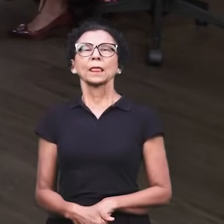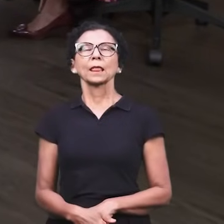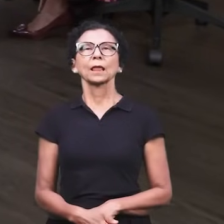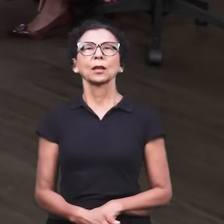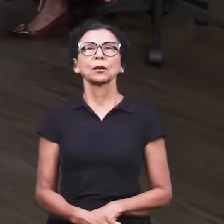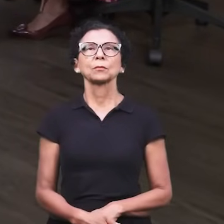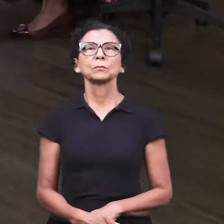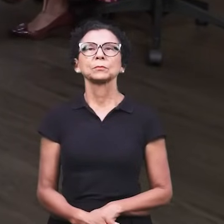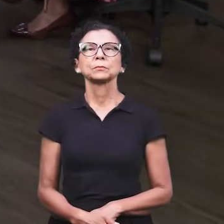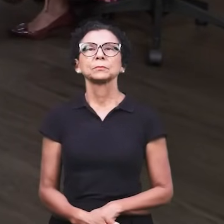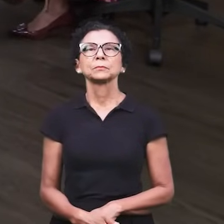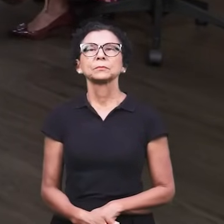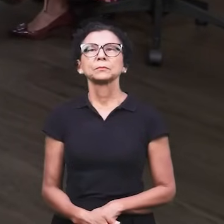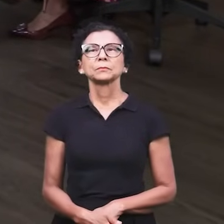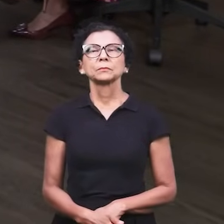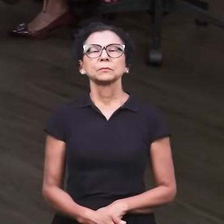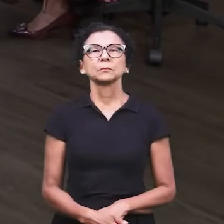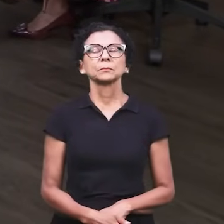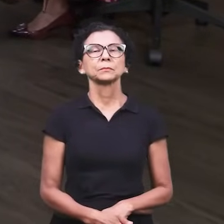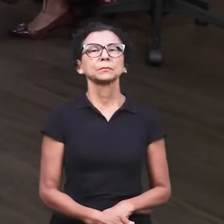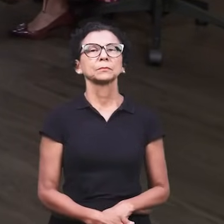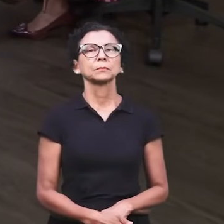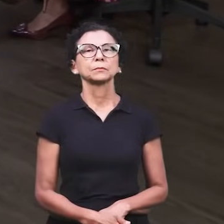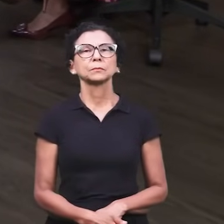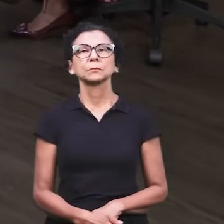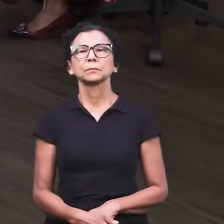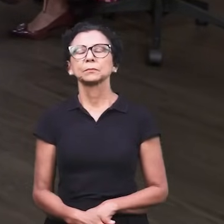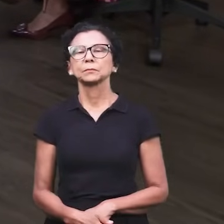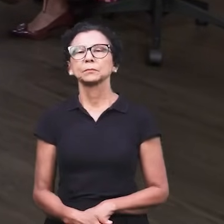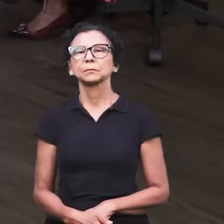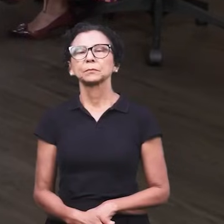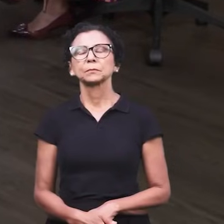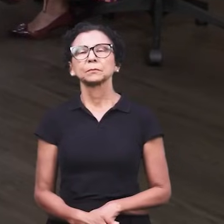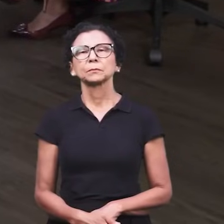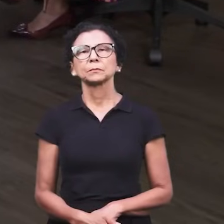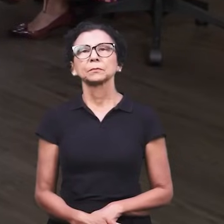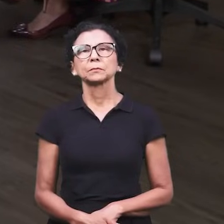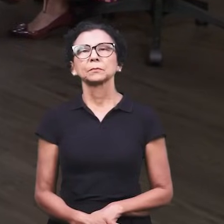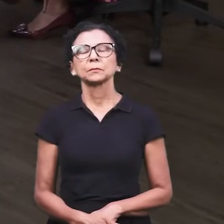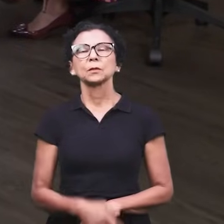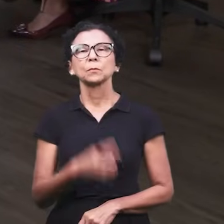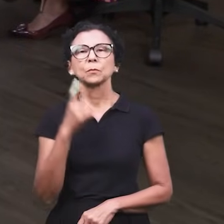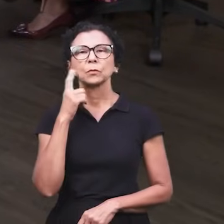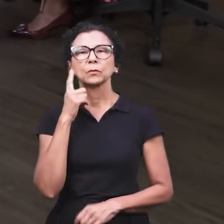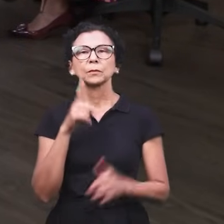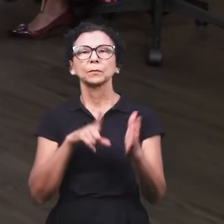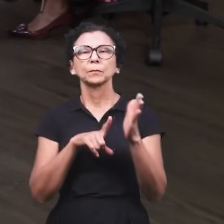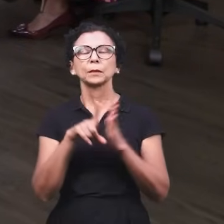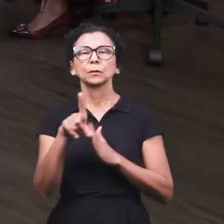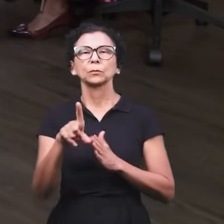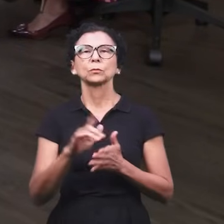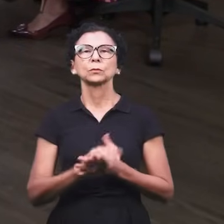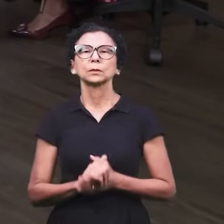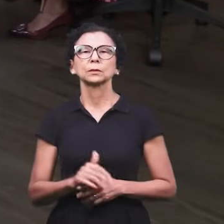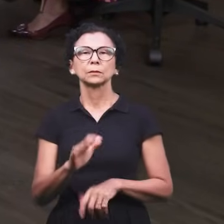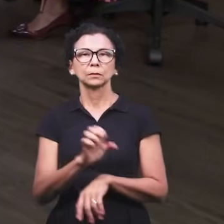Bem, nós vamos agora a uma outra pergunta que nos foi enviada também do estado do Rio de Janeiro,